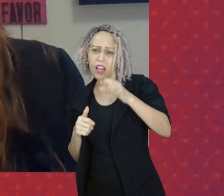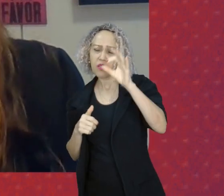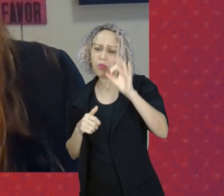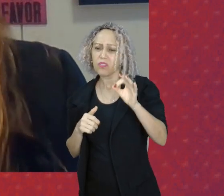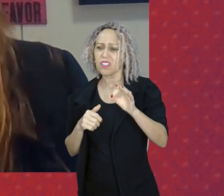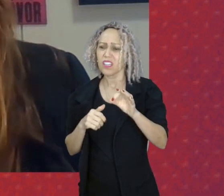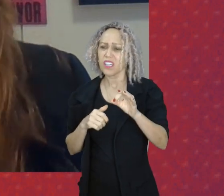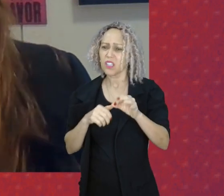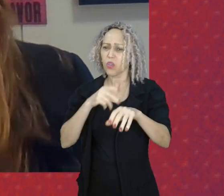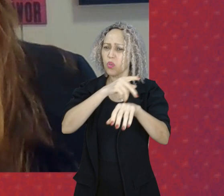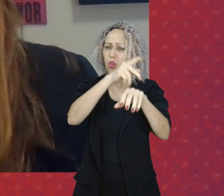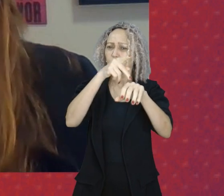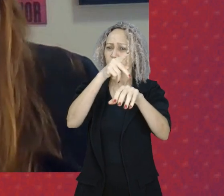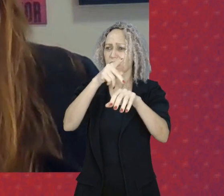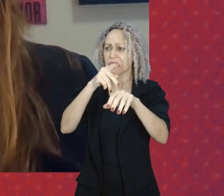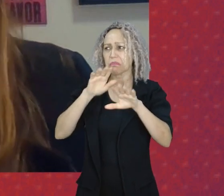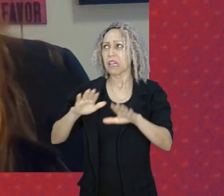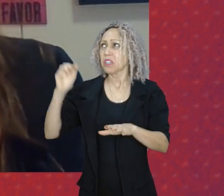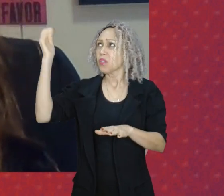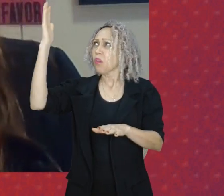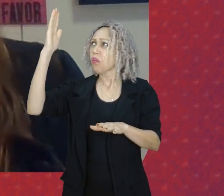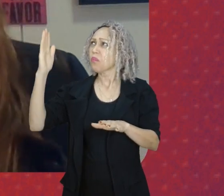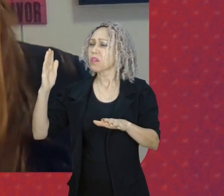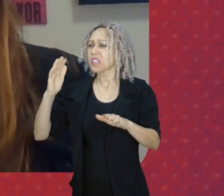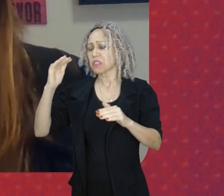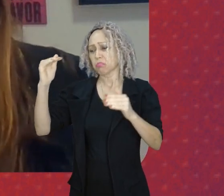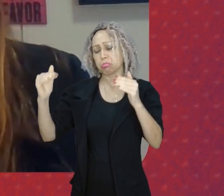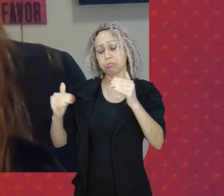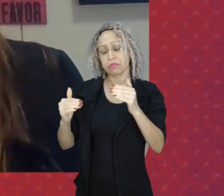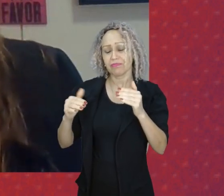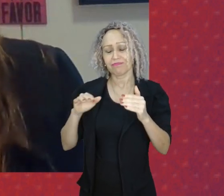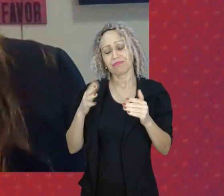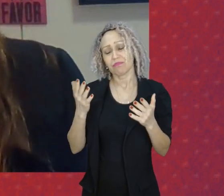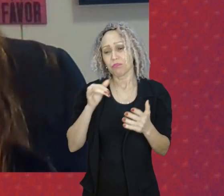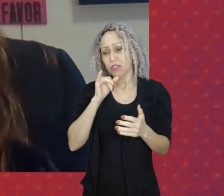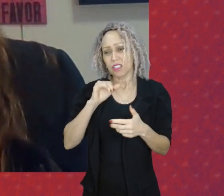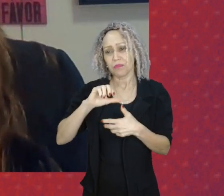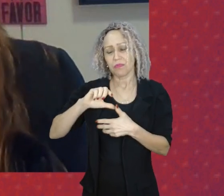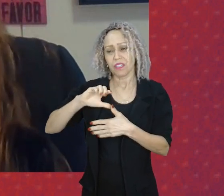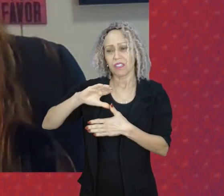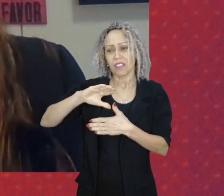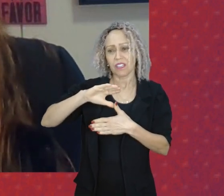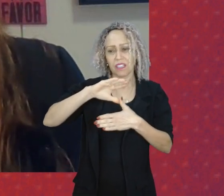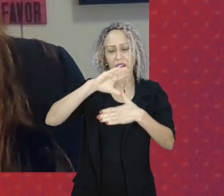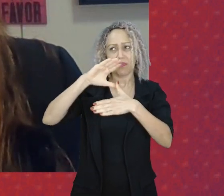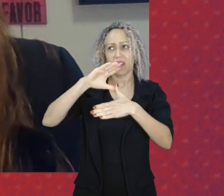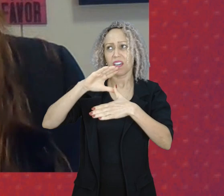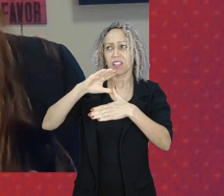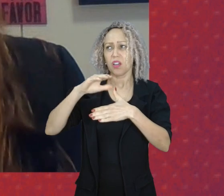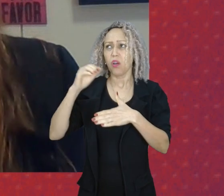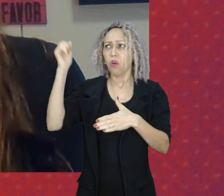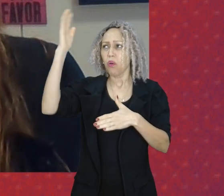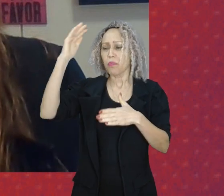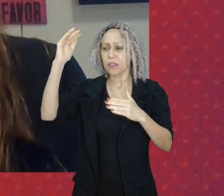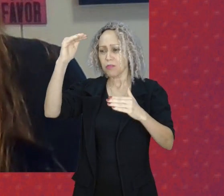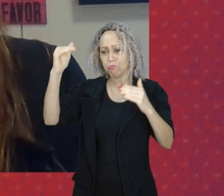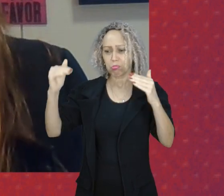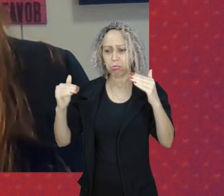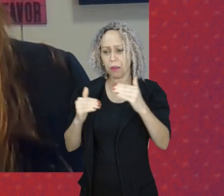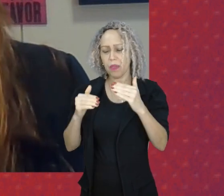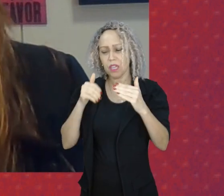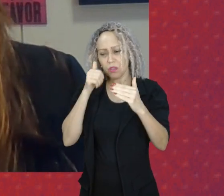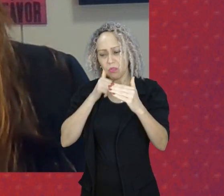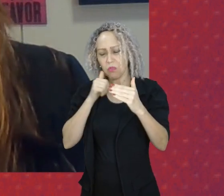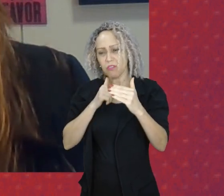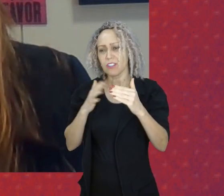então a gente está muito assim na lanterninha das Américas, a gente está puxando para baixo a média. E por que isso acontece?